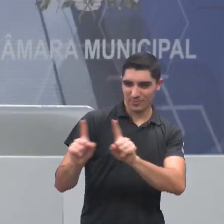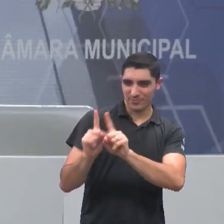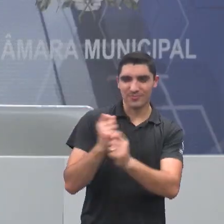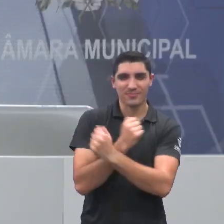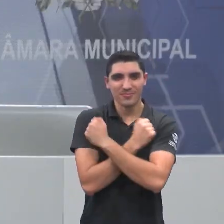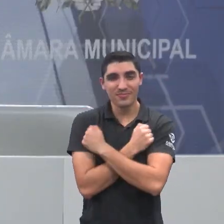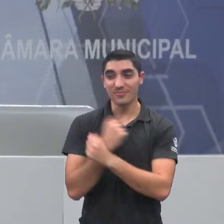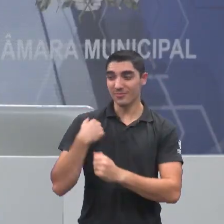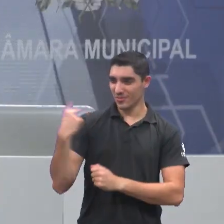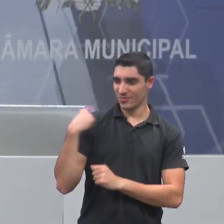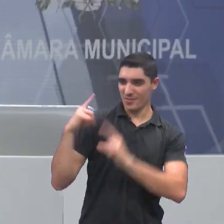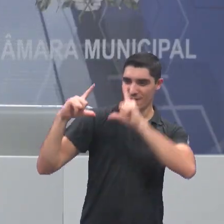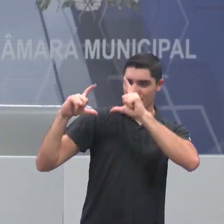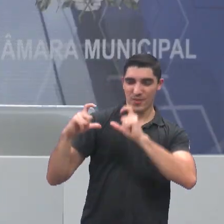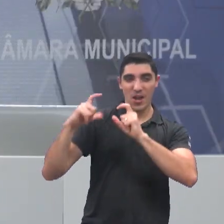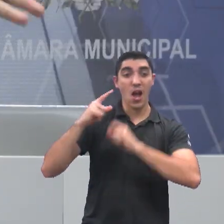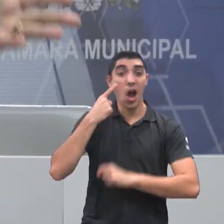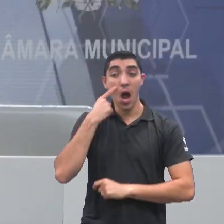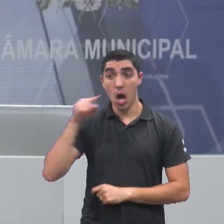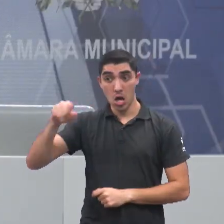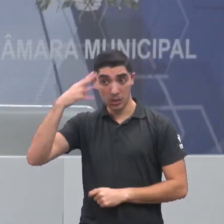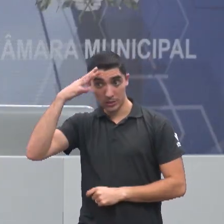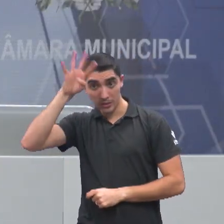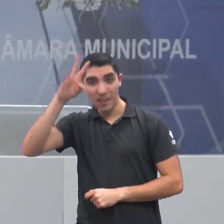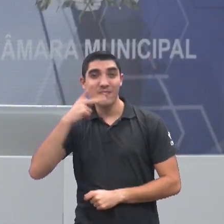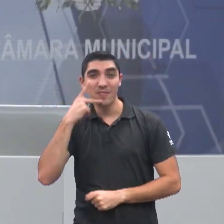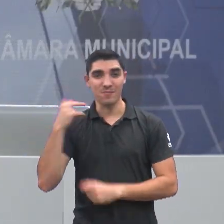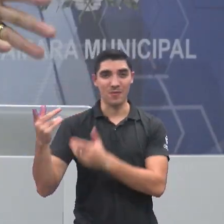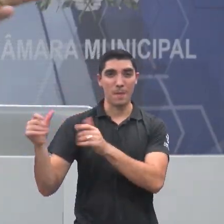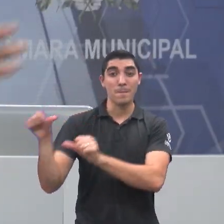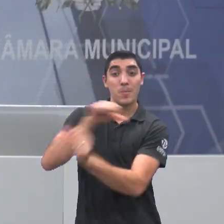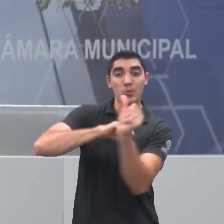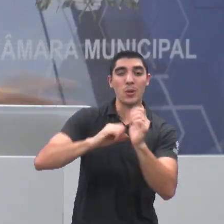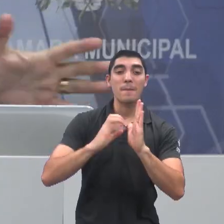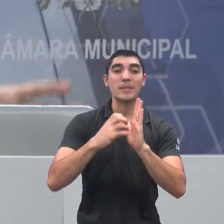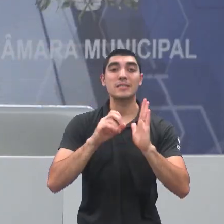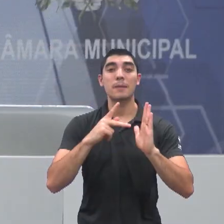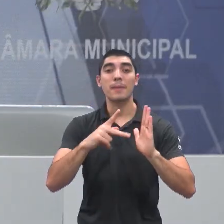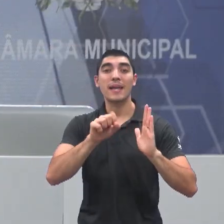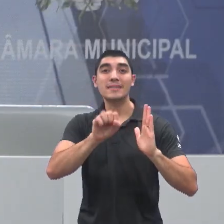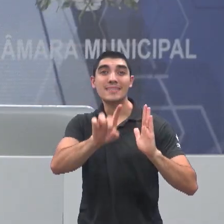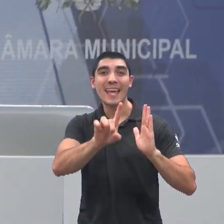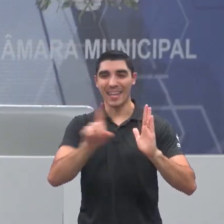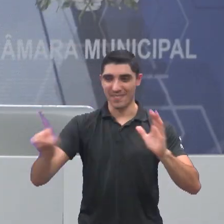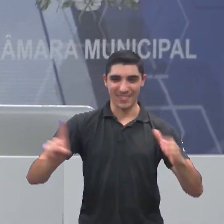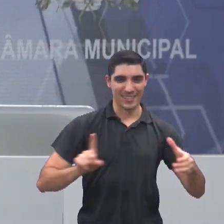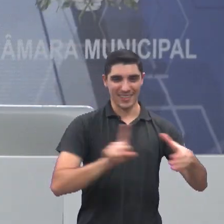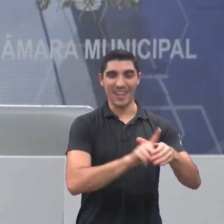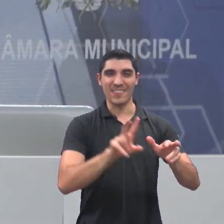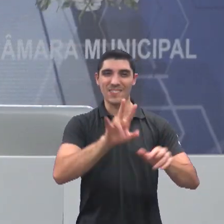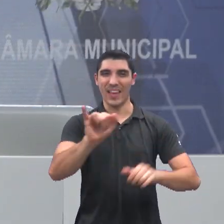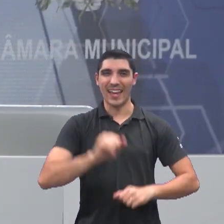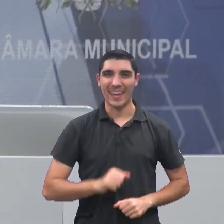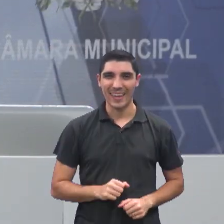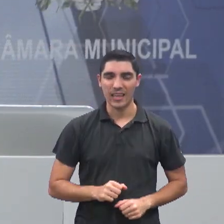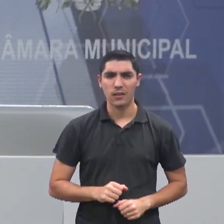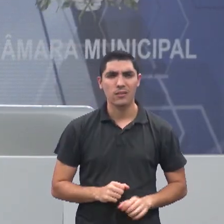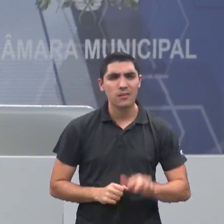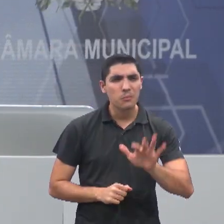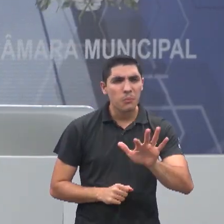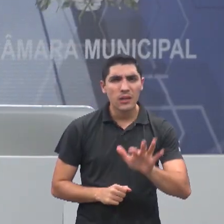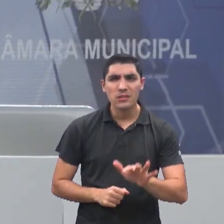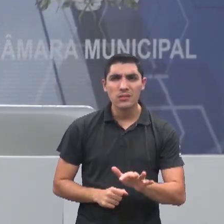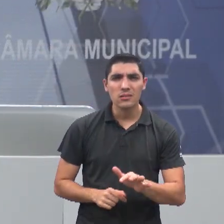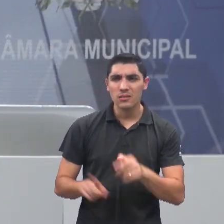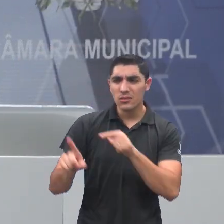coloco assim, o vereador Sena falou que ele vai vir PSD. Ele vai mudar de partido, ele vem PSD. Espera aí, o vereador tem responsabilidade com relação